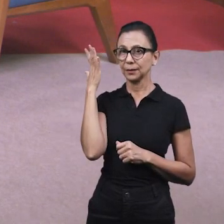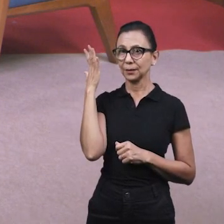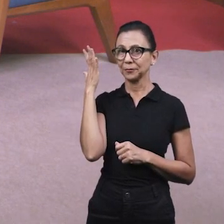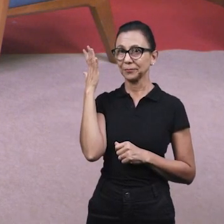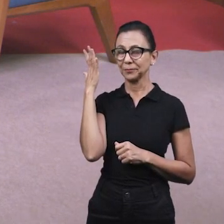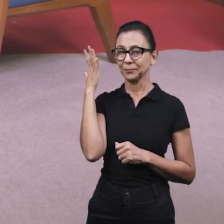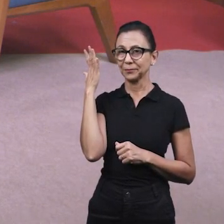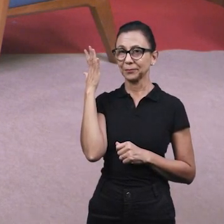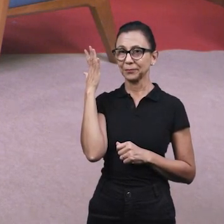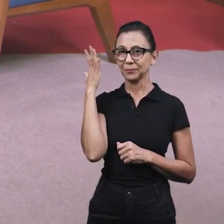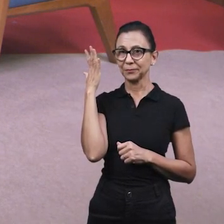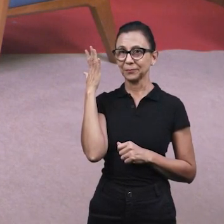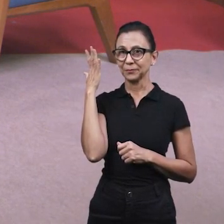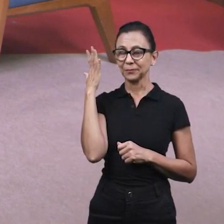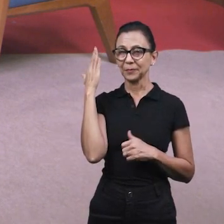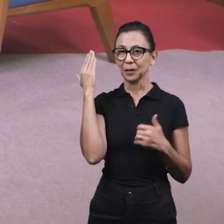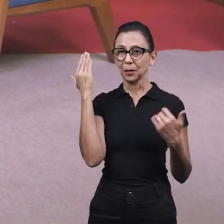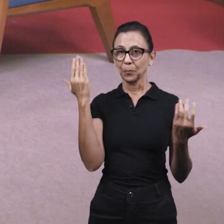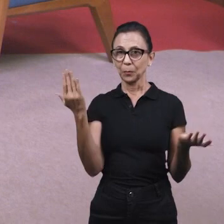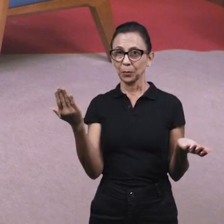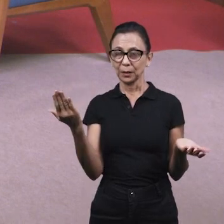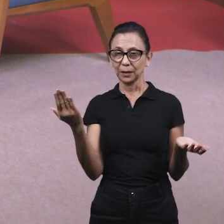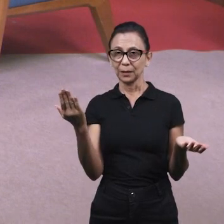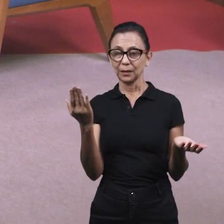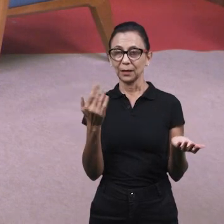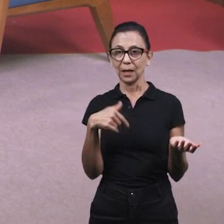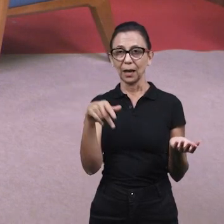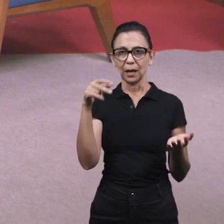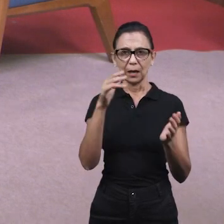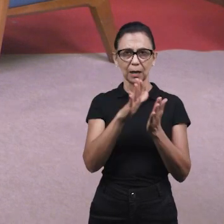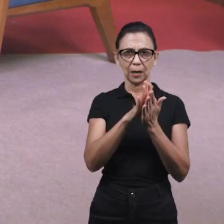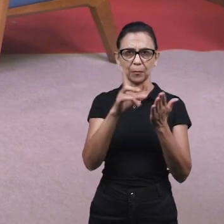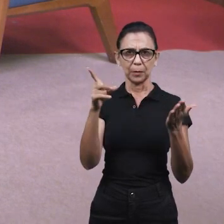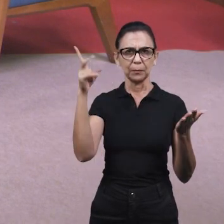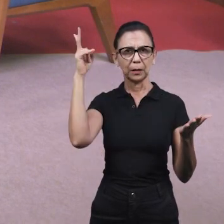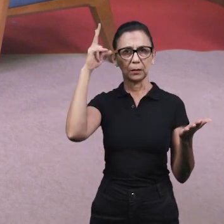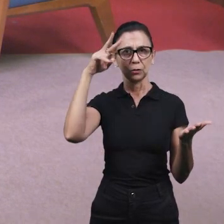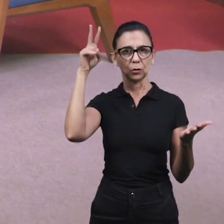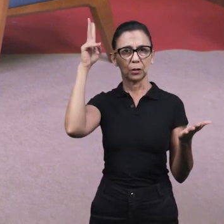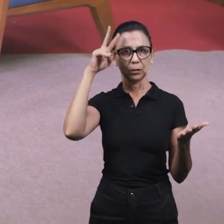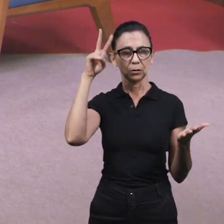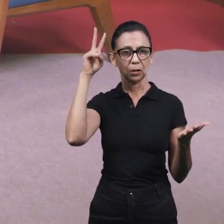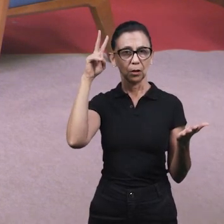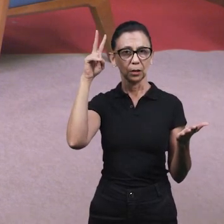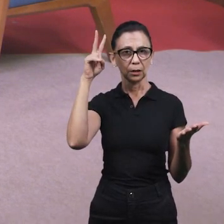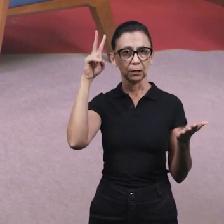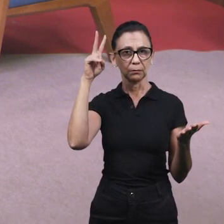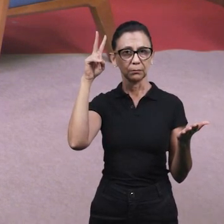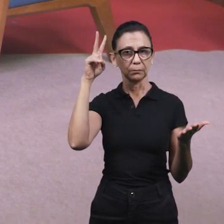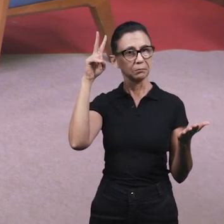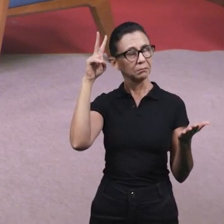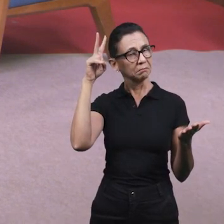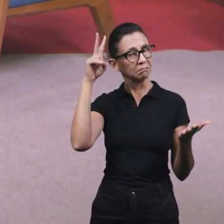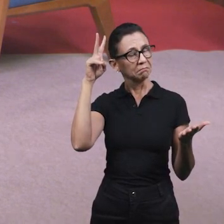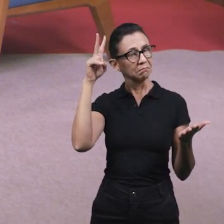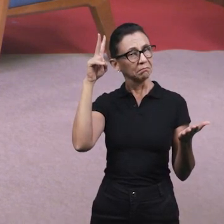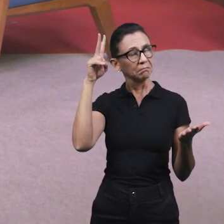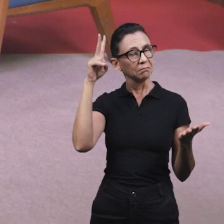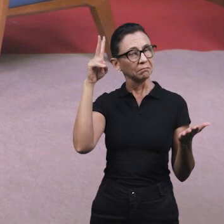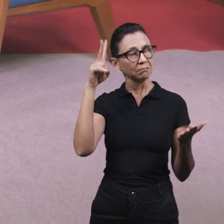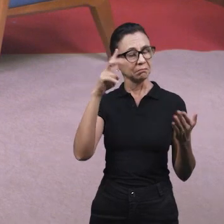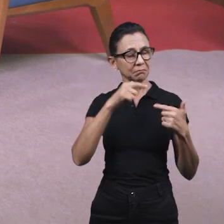A letra, aquilo que é a razão, intelecto, não traz vida. Mas